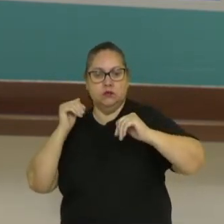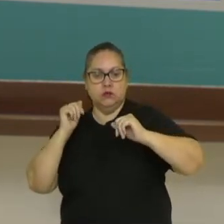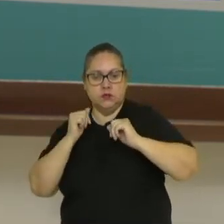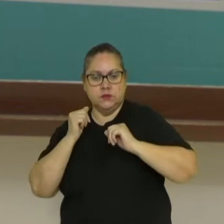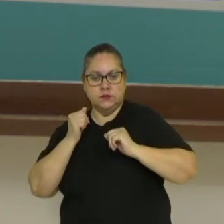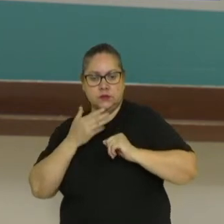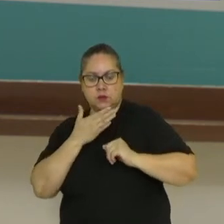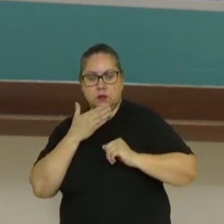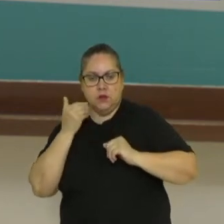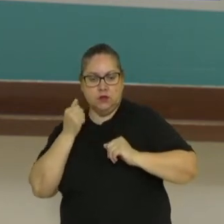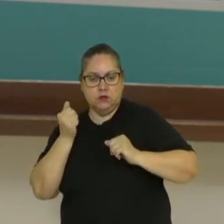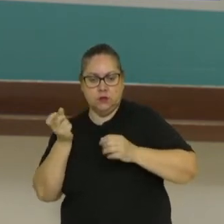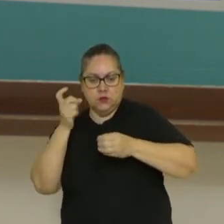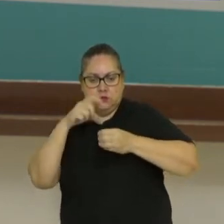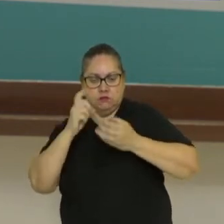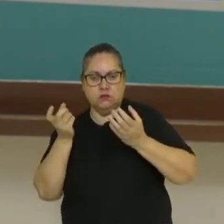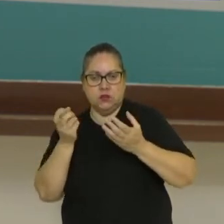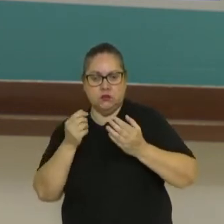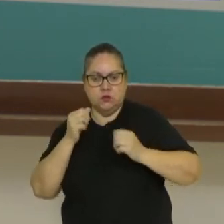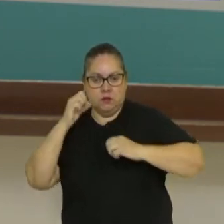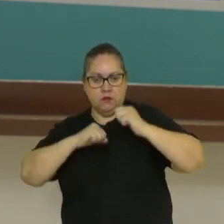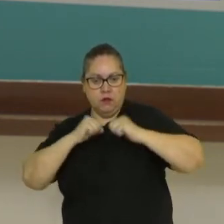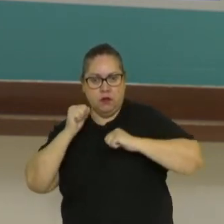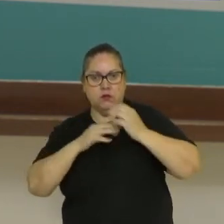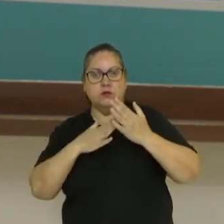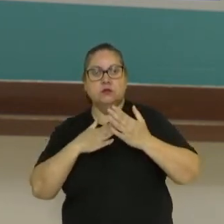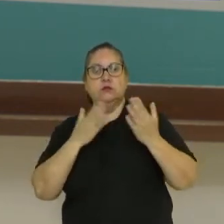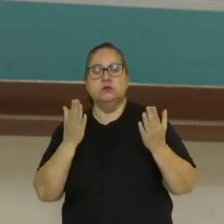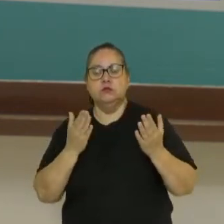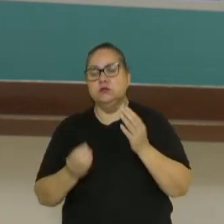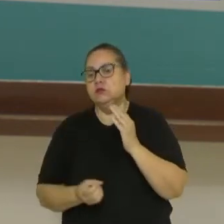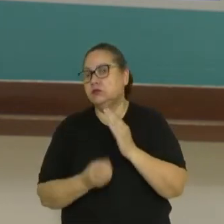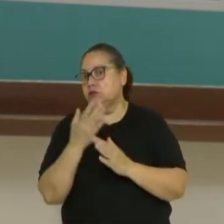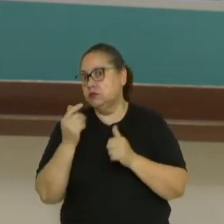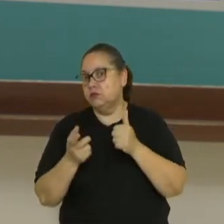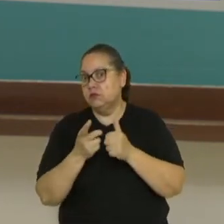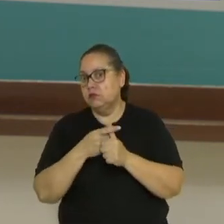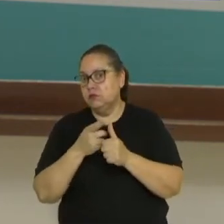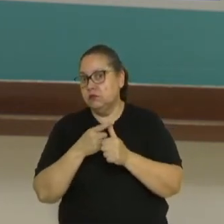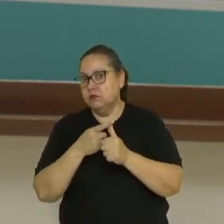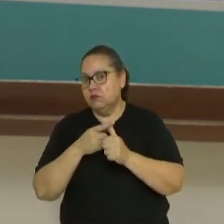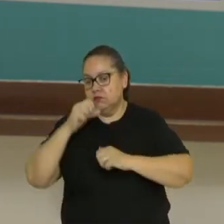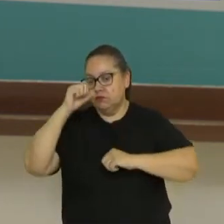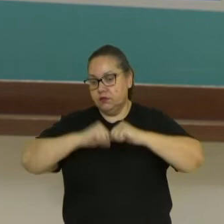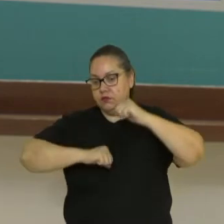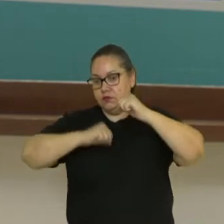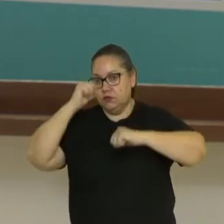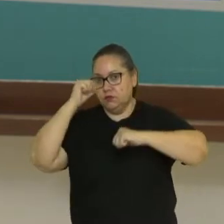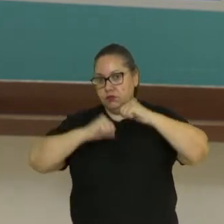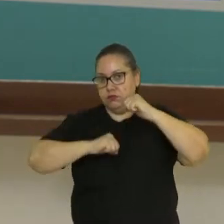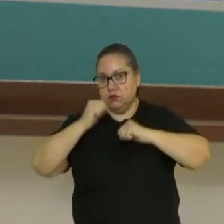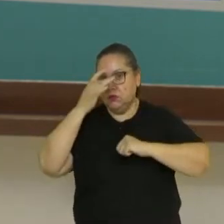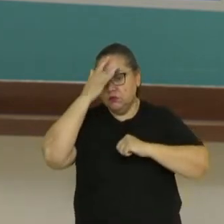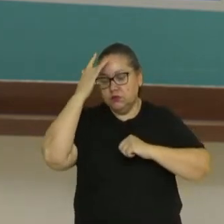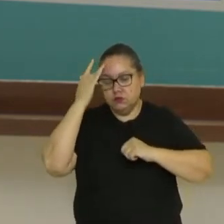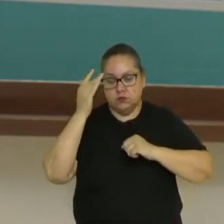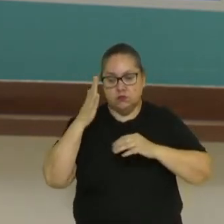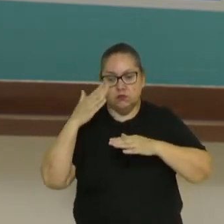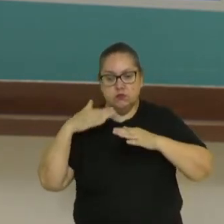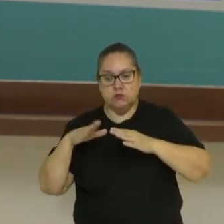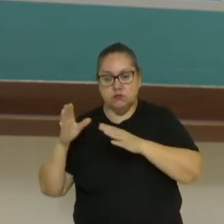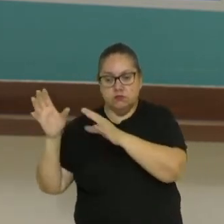modernizados. Daí, das manufaturas, surgem as primeiras indústrias, quando as pessoas passam a